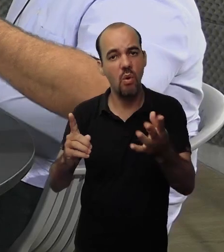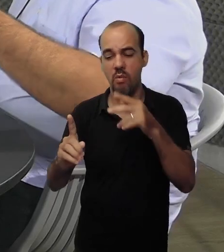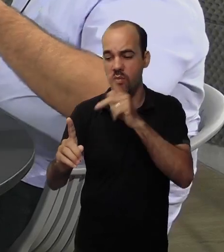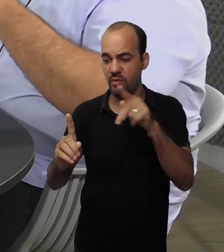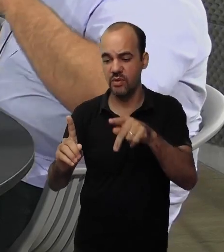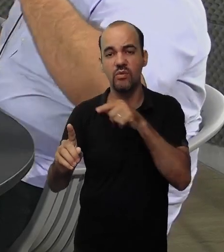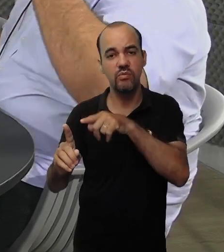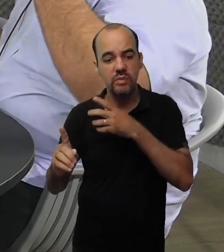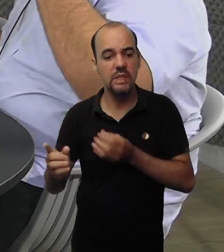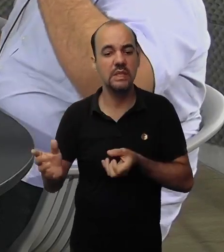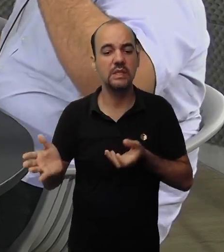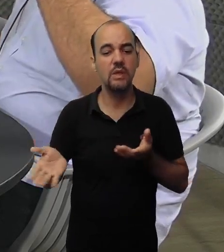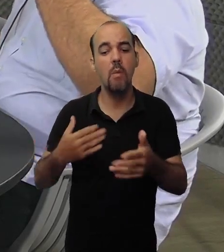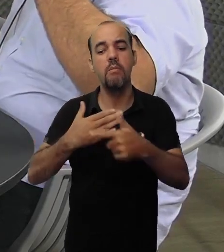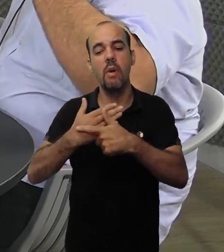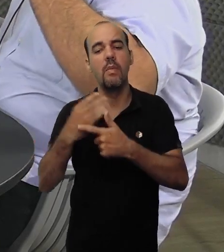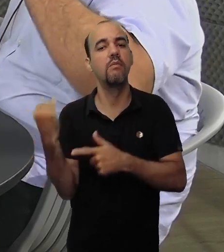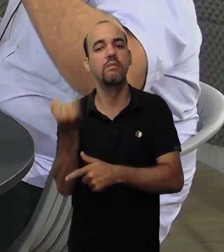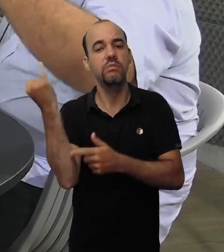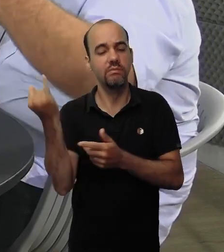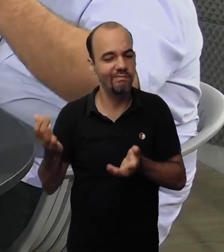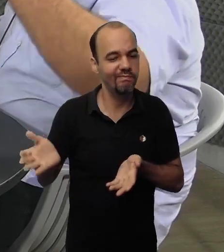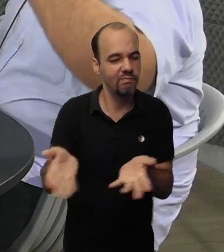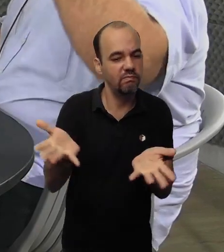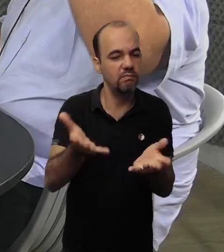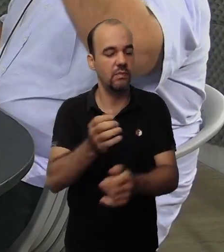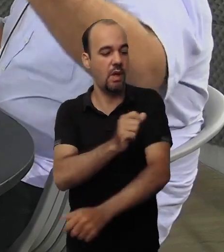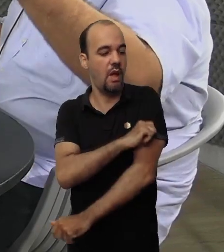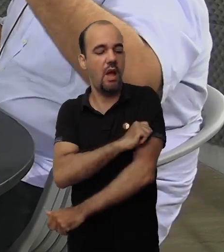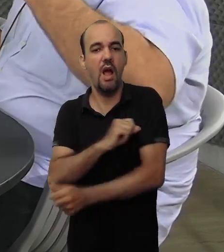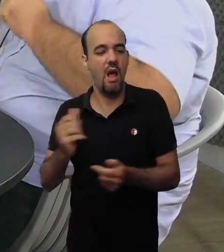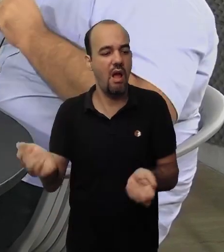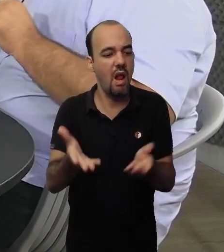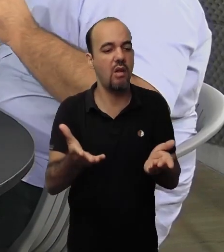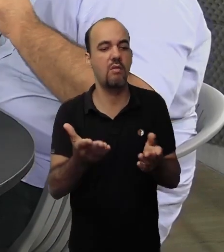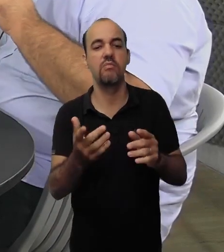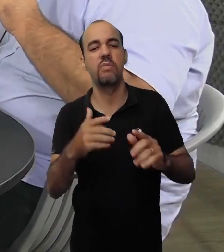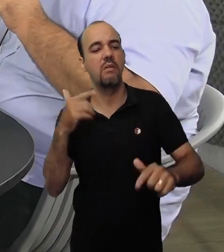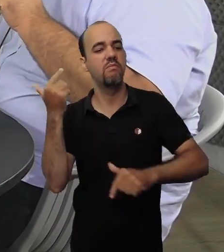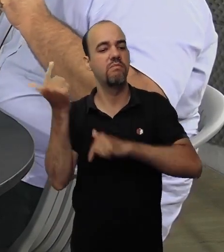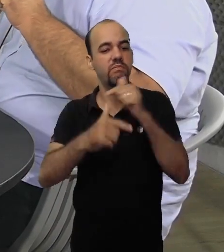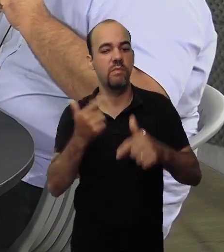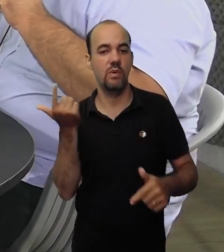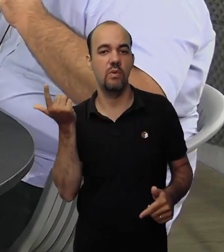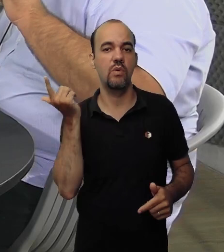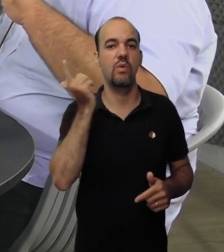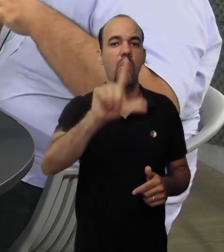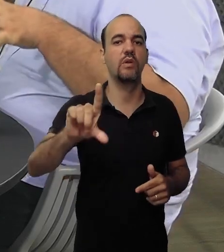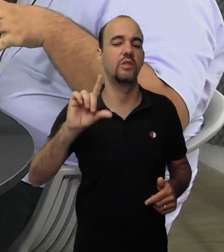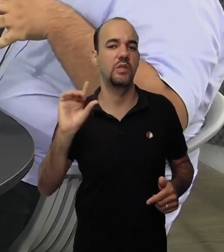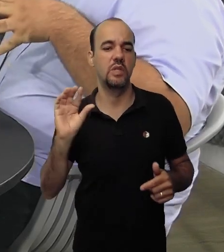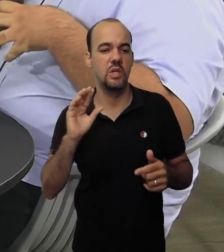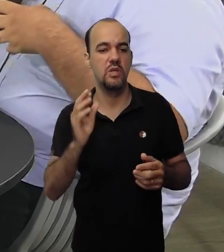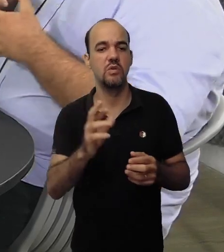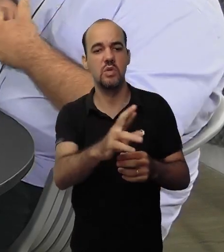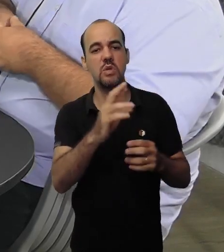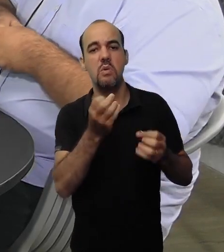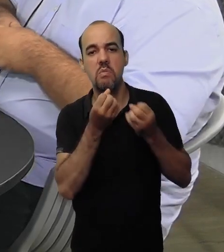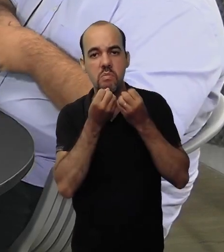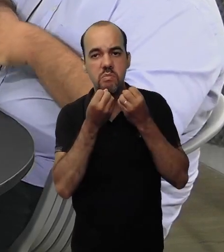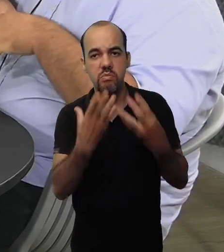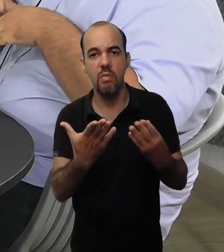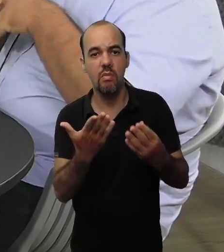estudante para buscar o resultado que a gente quer, que é o aprendizado do aluno. Então, a importância